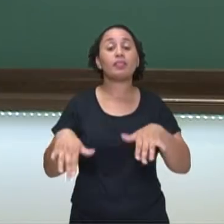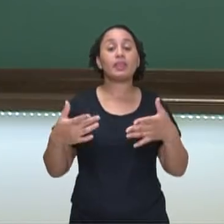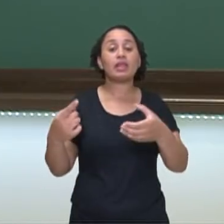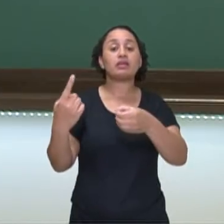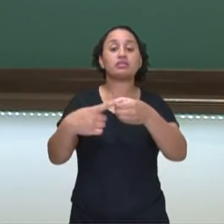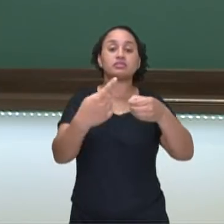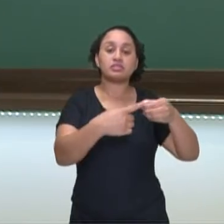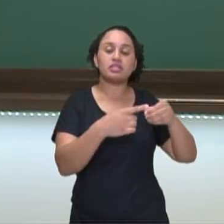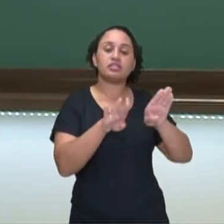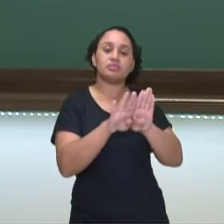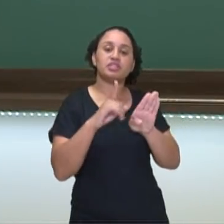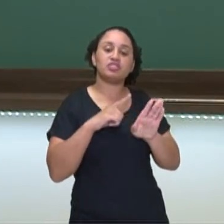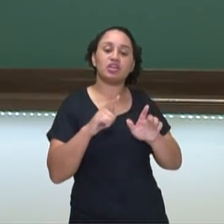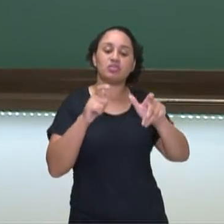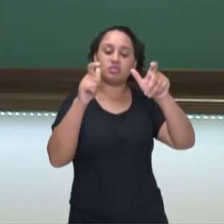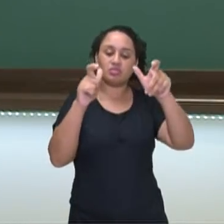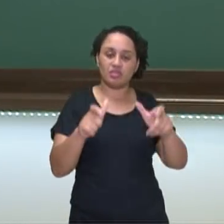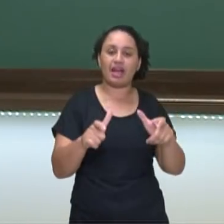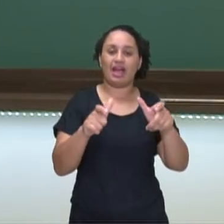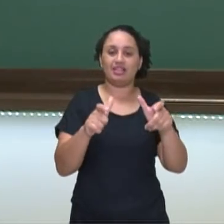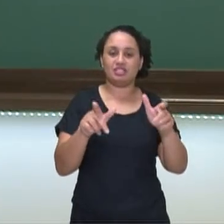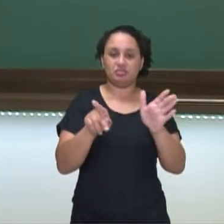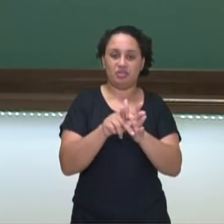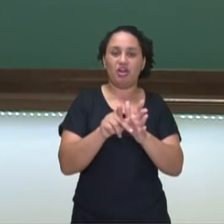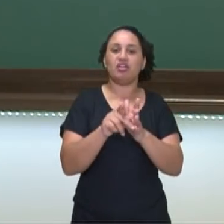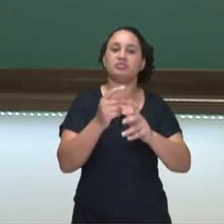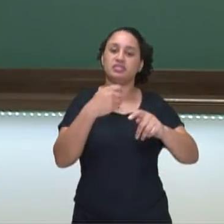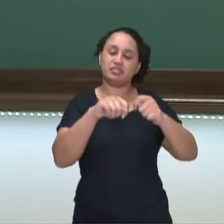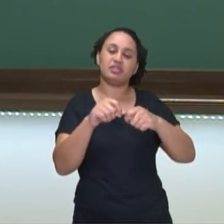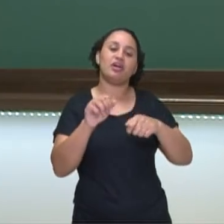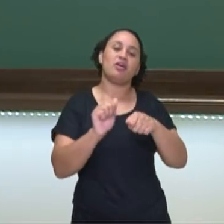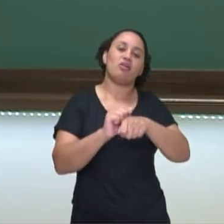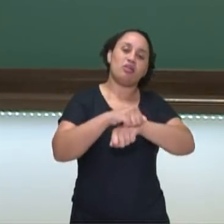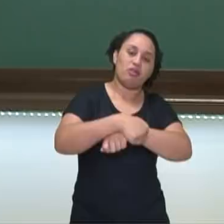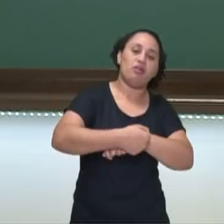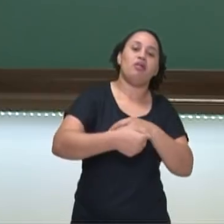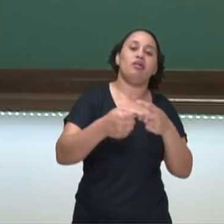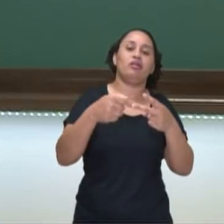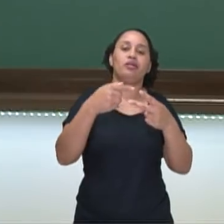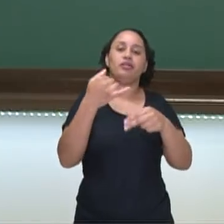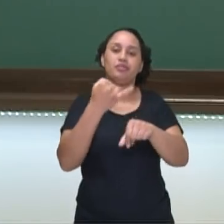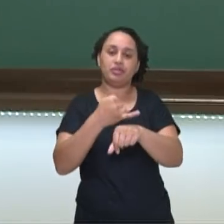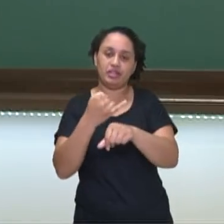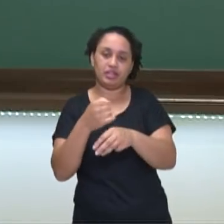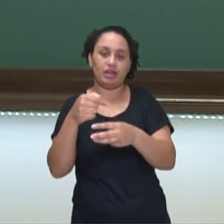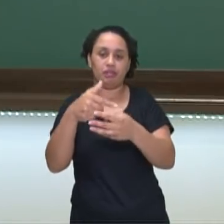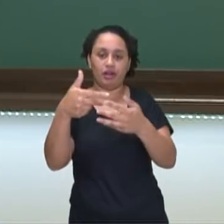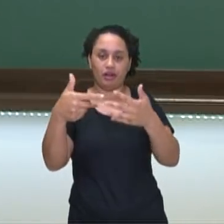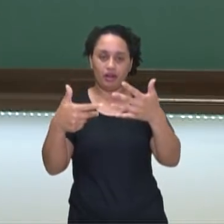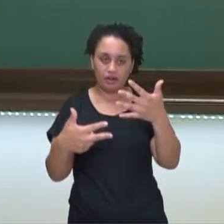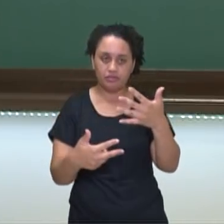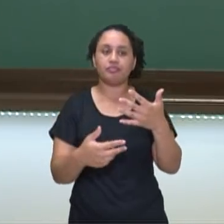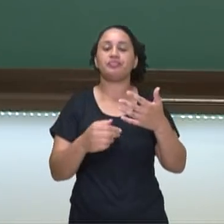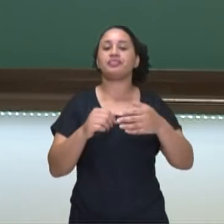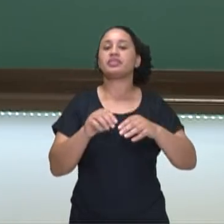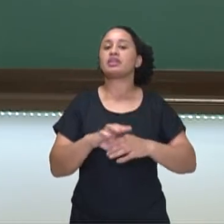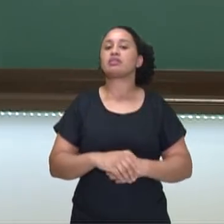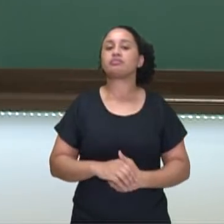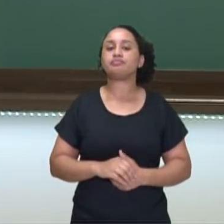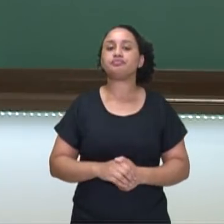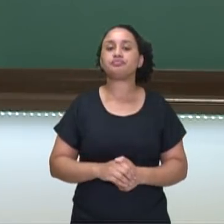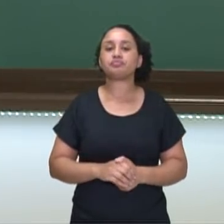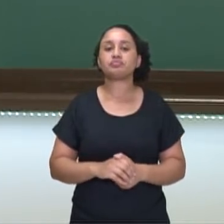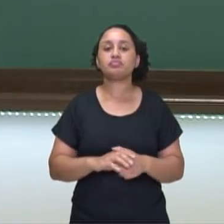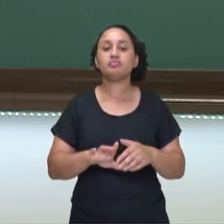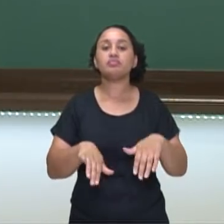centros de artesanato, lembra? Couro, marfim, metal, isso. Presença de tecelões, marceneiros e